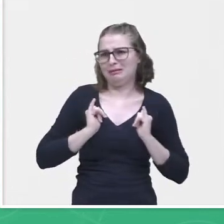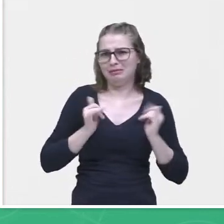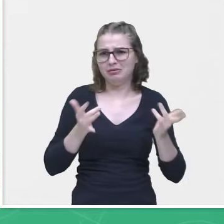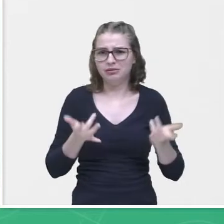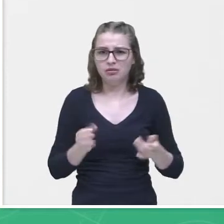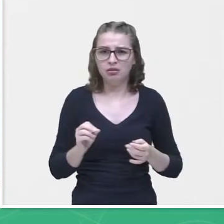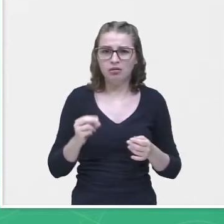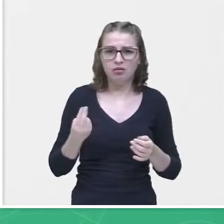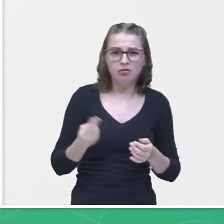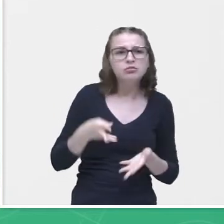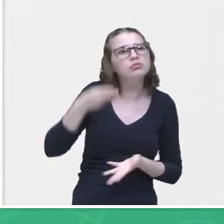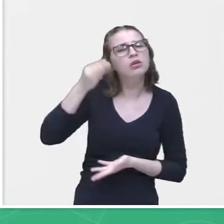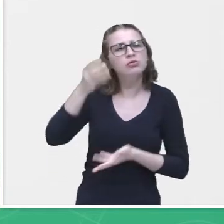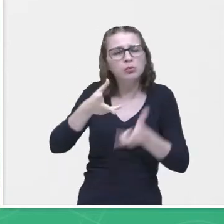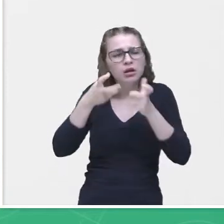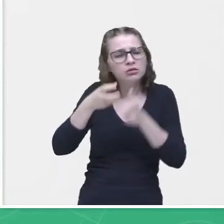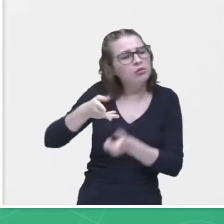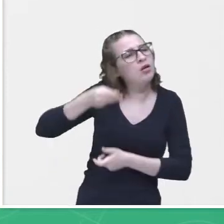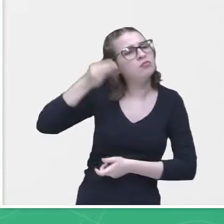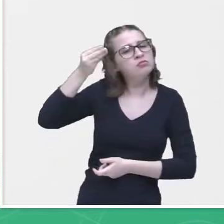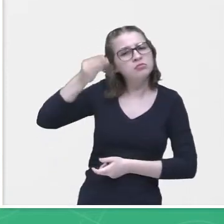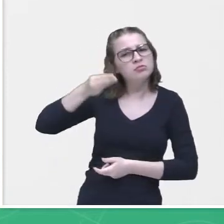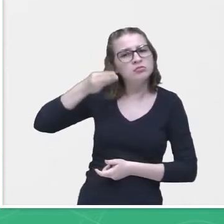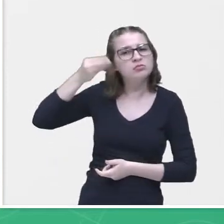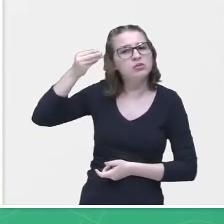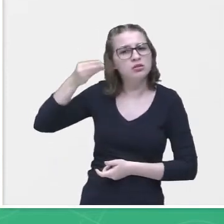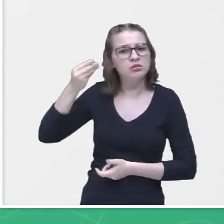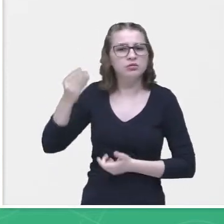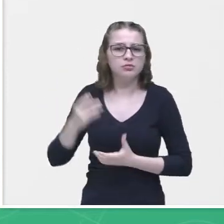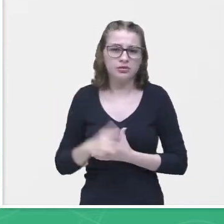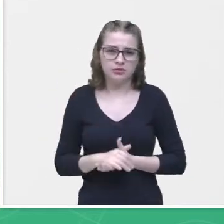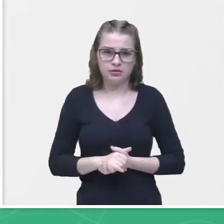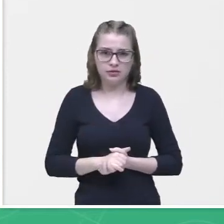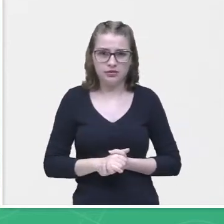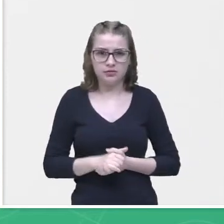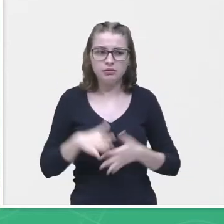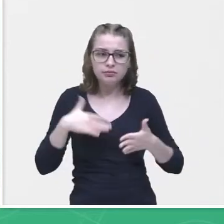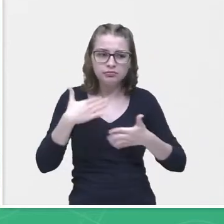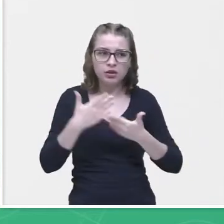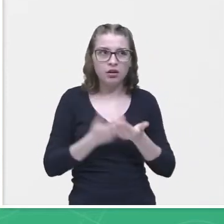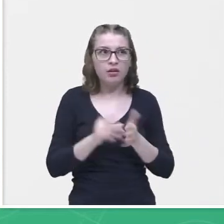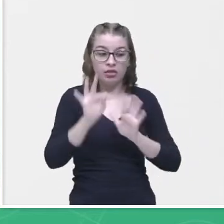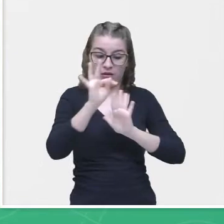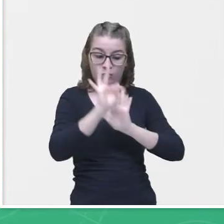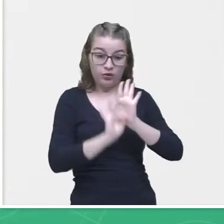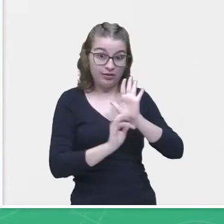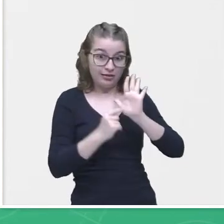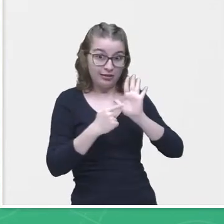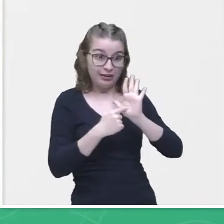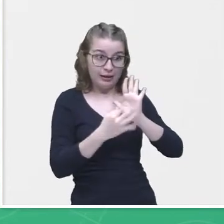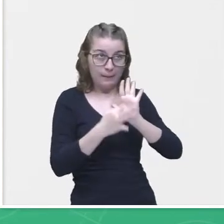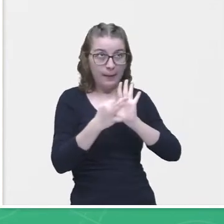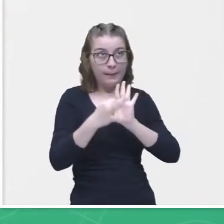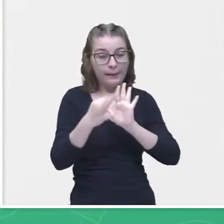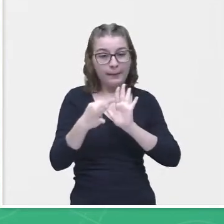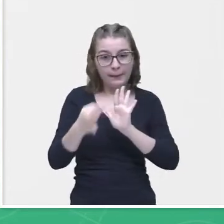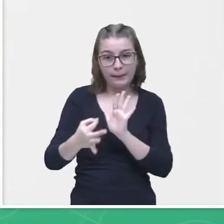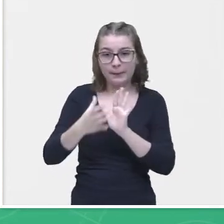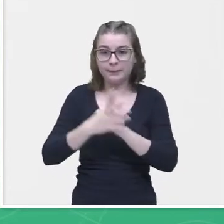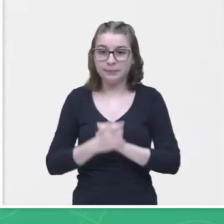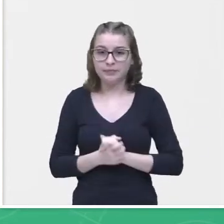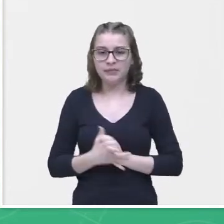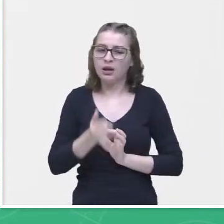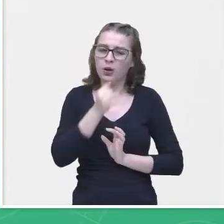sociedade? Você começa a construir algo também, começa a desenvolver um texto. Quando você começa a pensar, professor, eu já